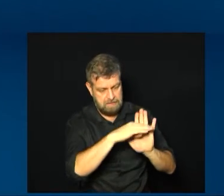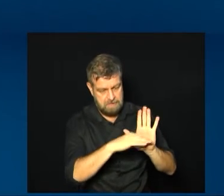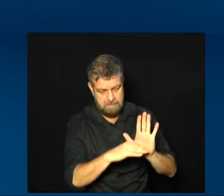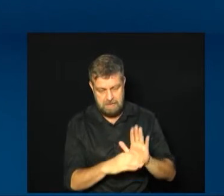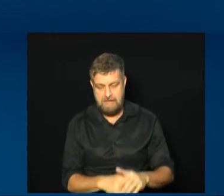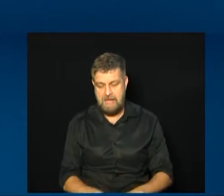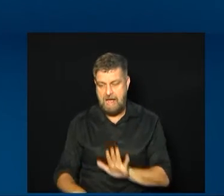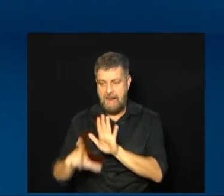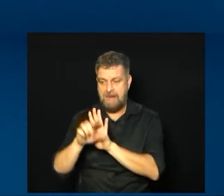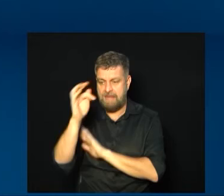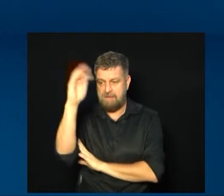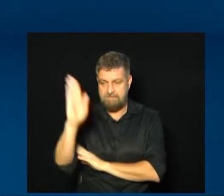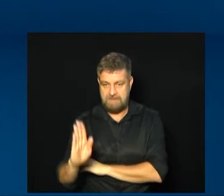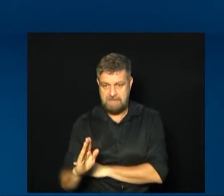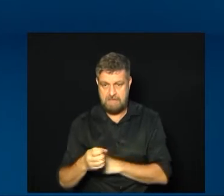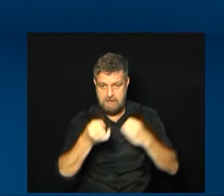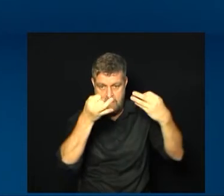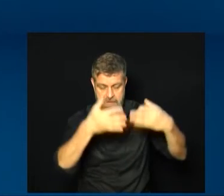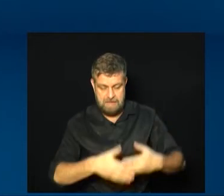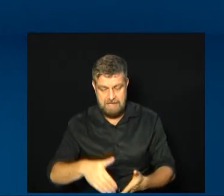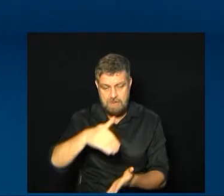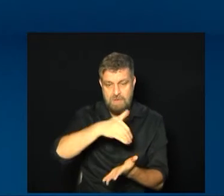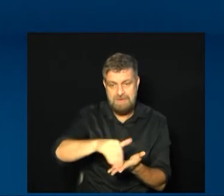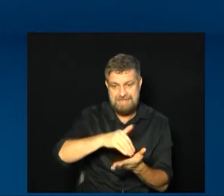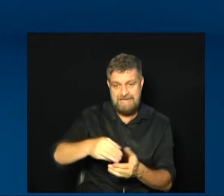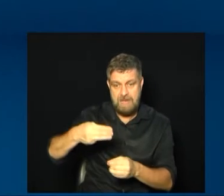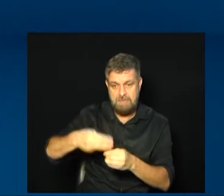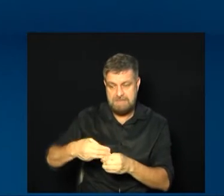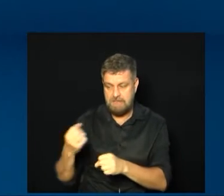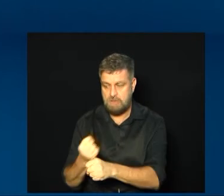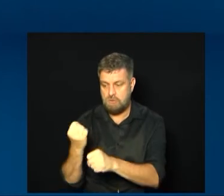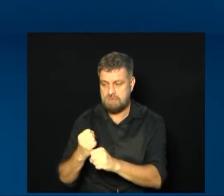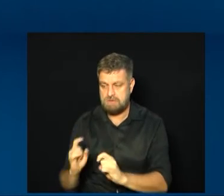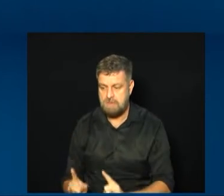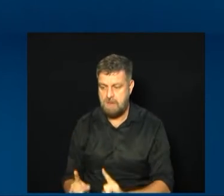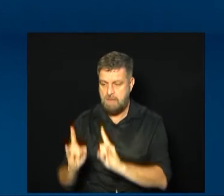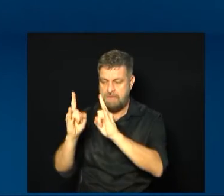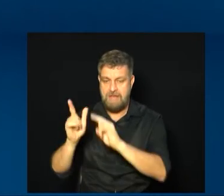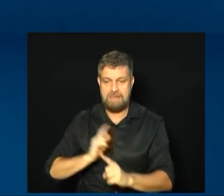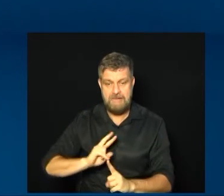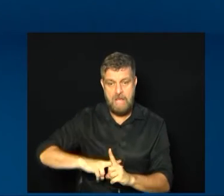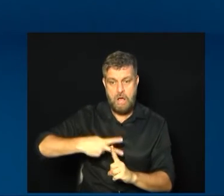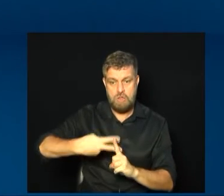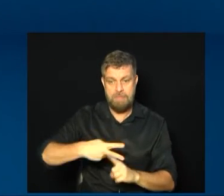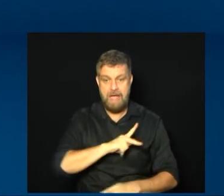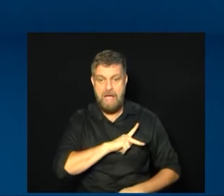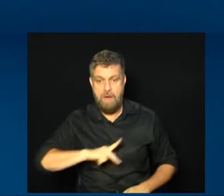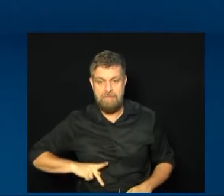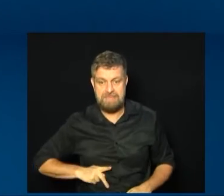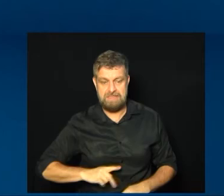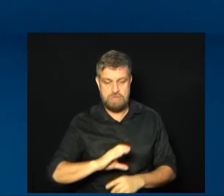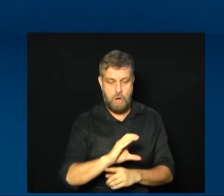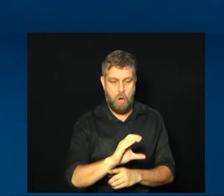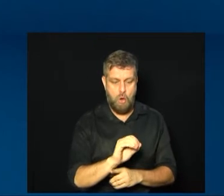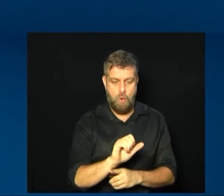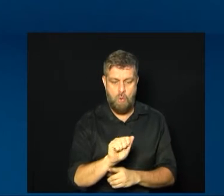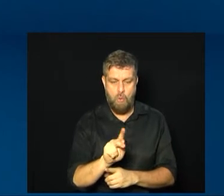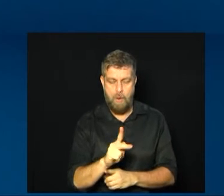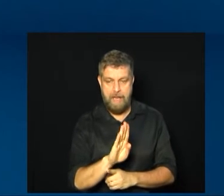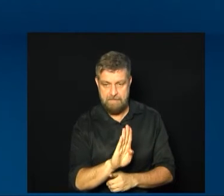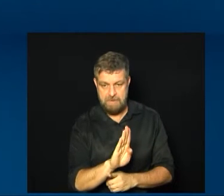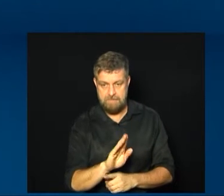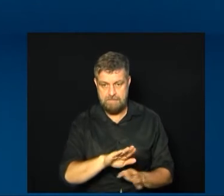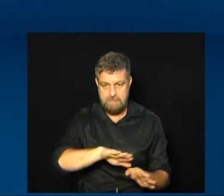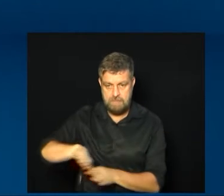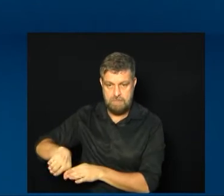federal, especificando que o secretário municipal de habitação acumula o cargo de presidente da Coab. O item 6 é